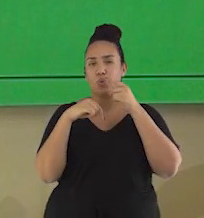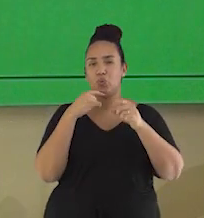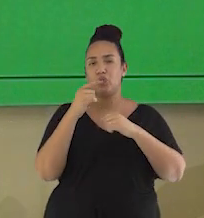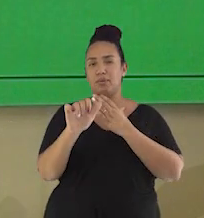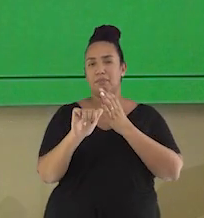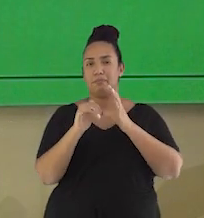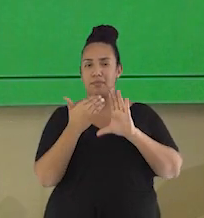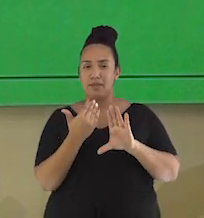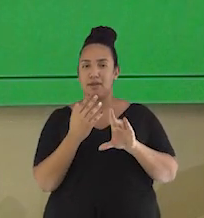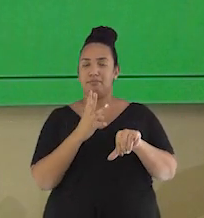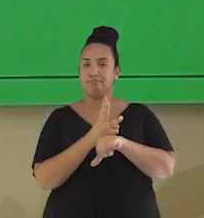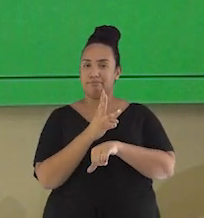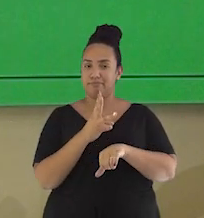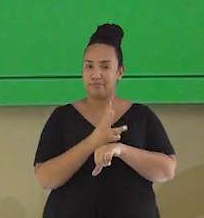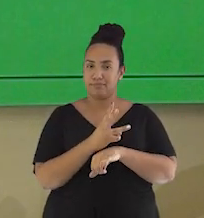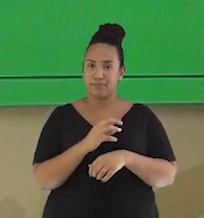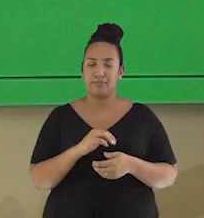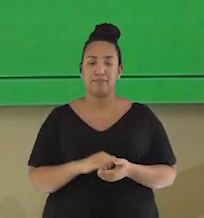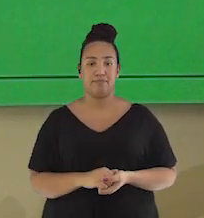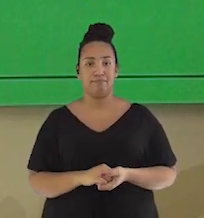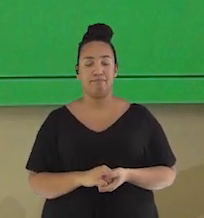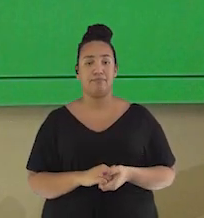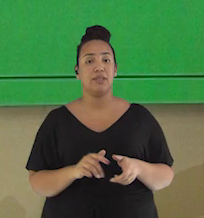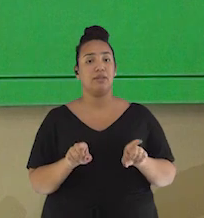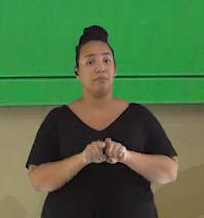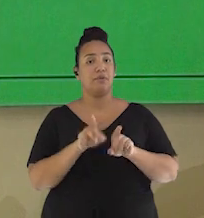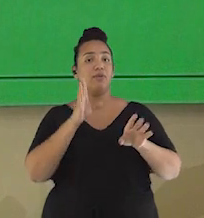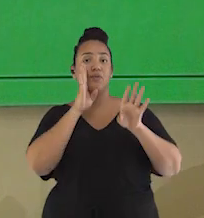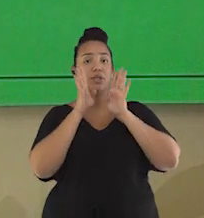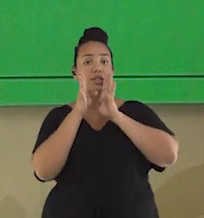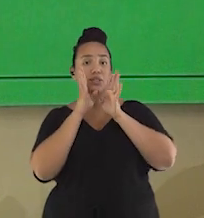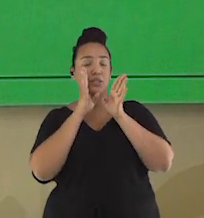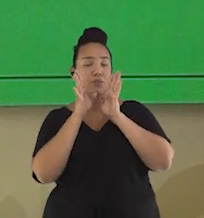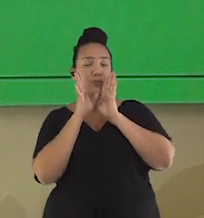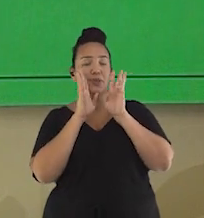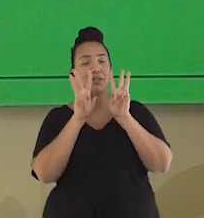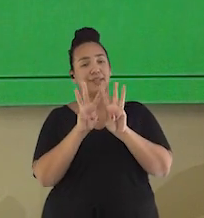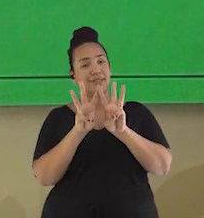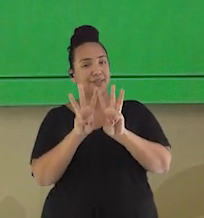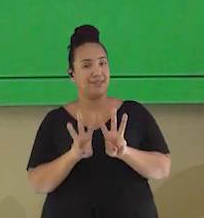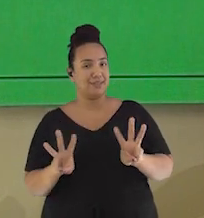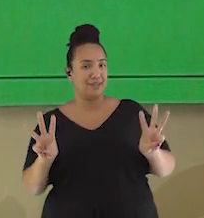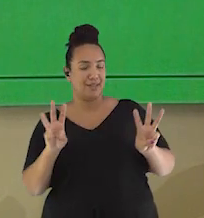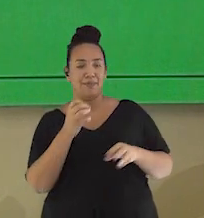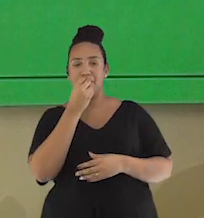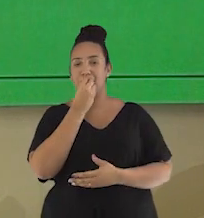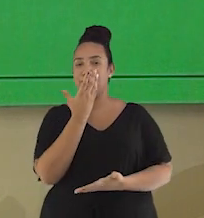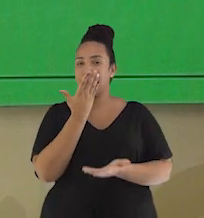e atividades para o WhatsApp, acompanhe o nosso Facebook e visite o nosso site.